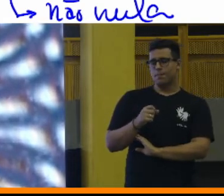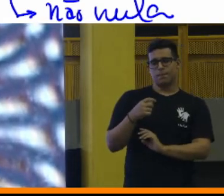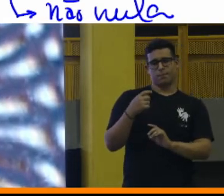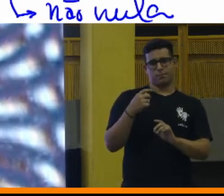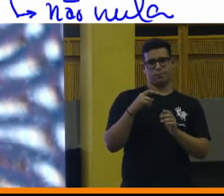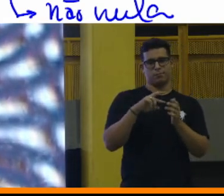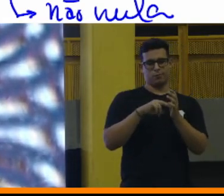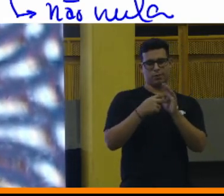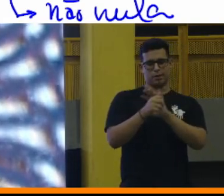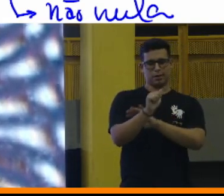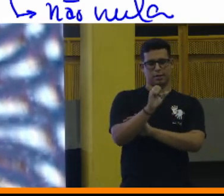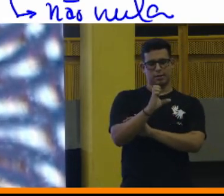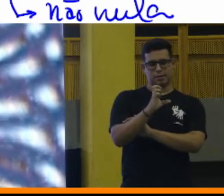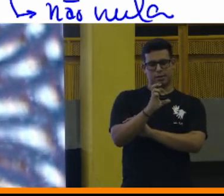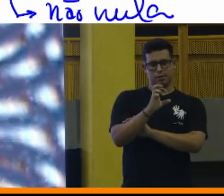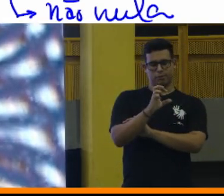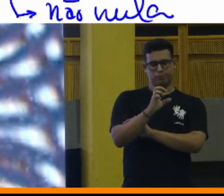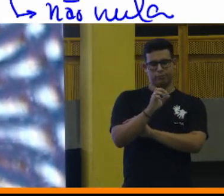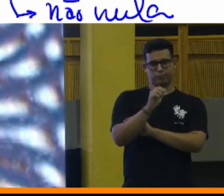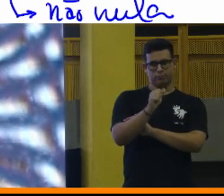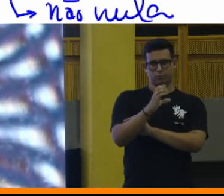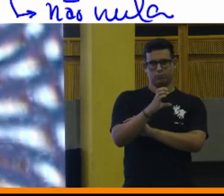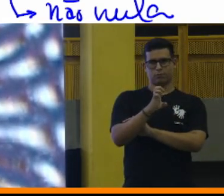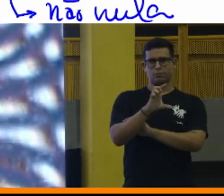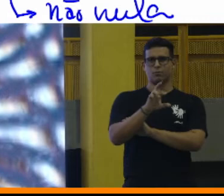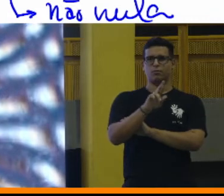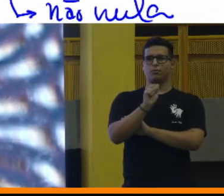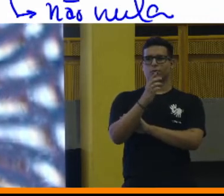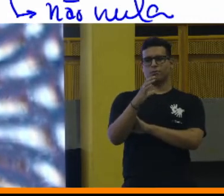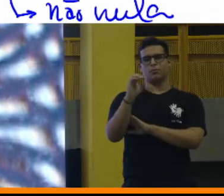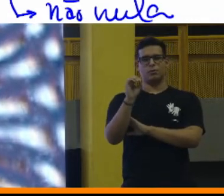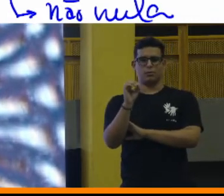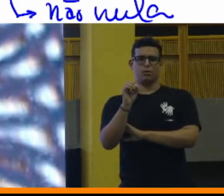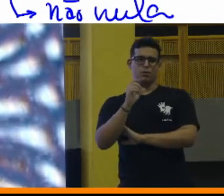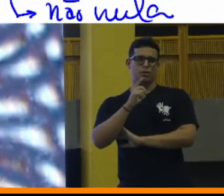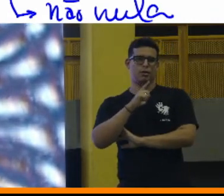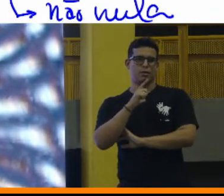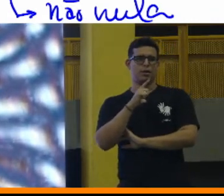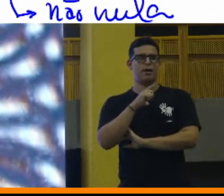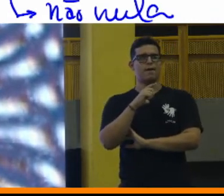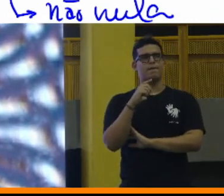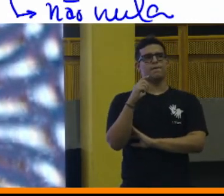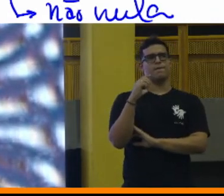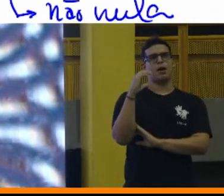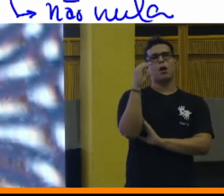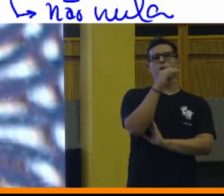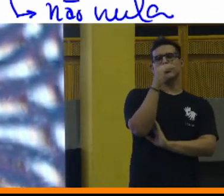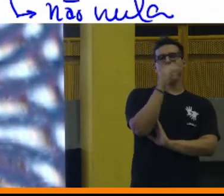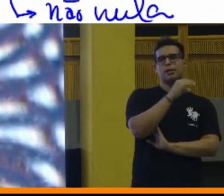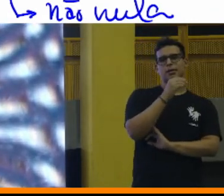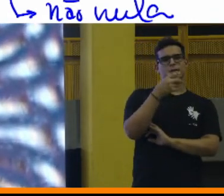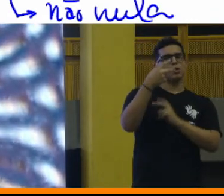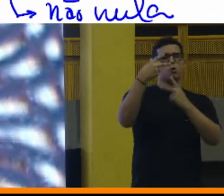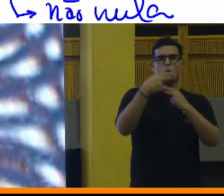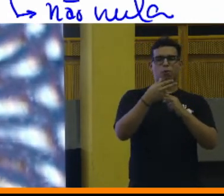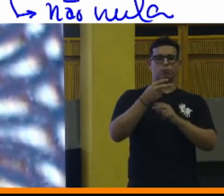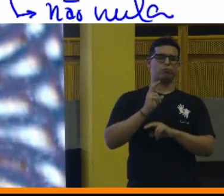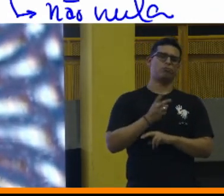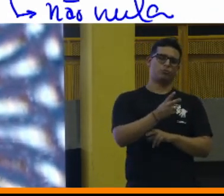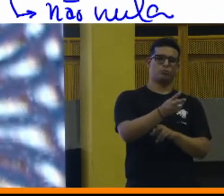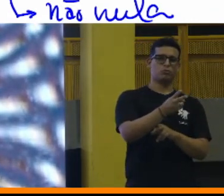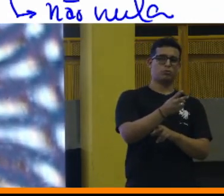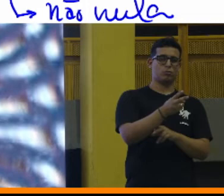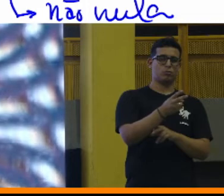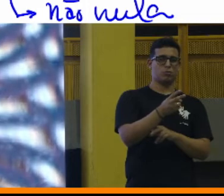velocidade constante. Um corpo em movimento tende a permanecer em movimento,